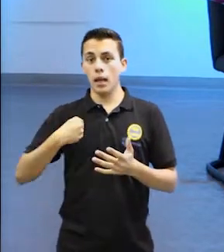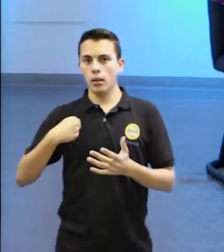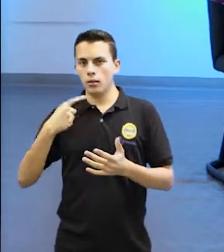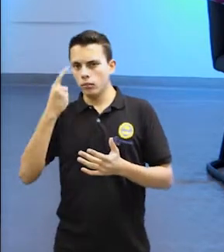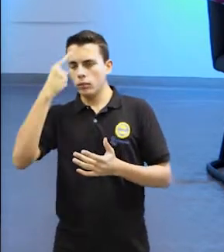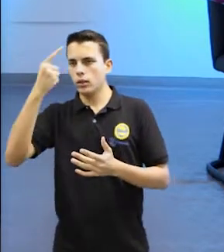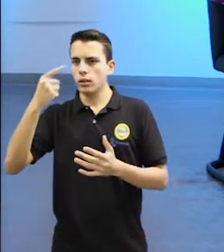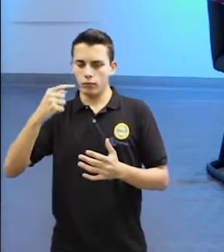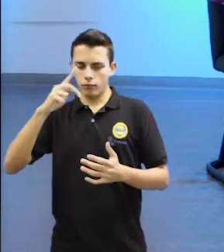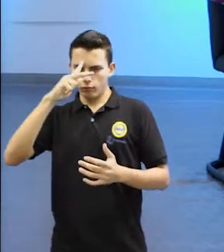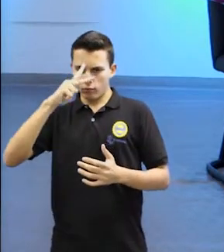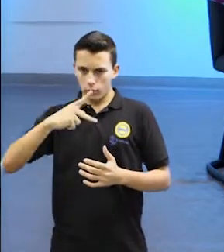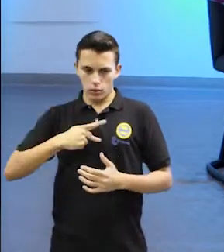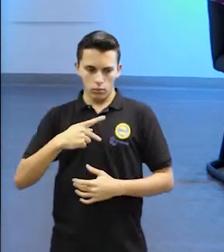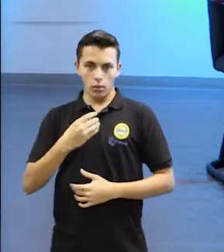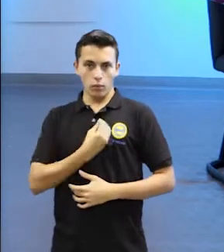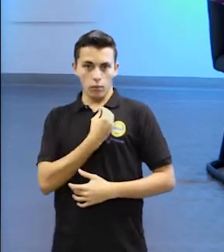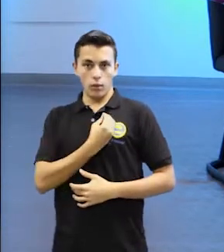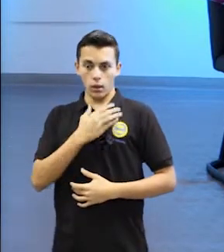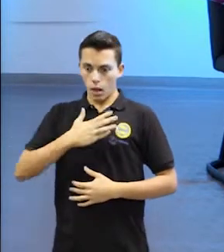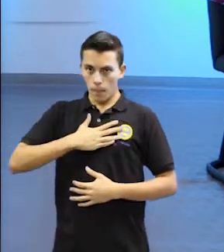eu me inspirei na minha vida pessoal.